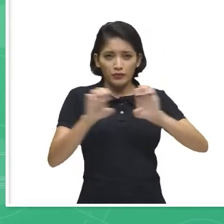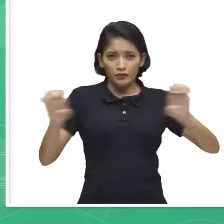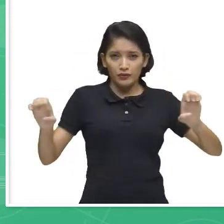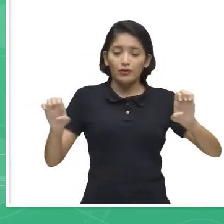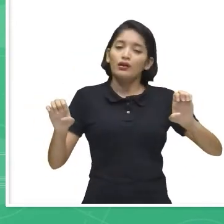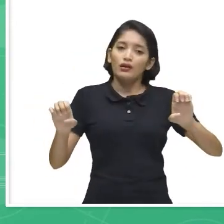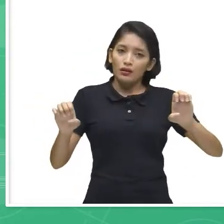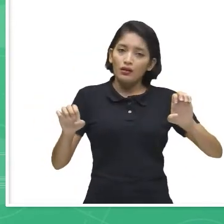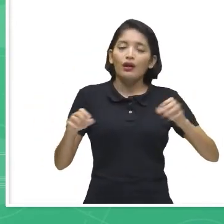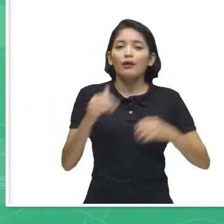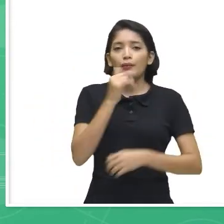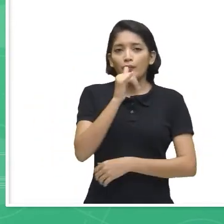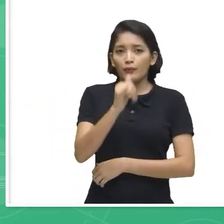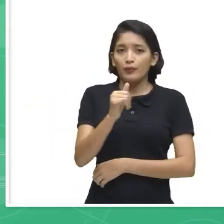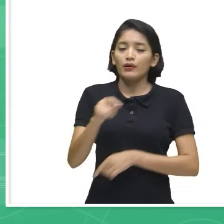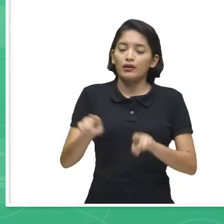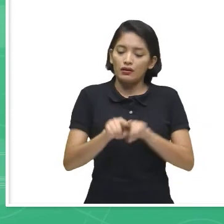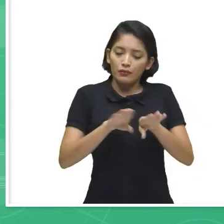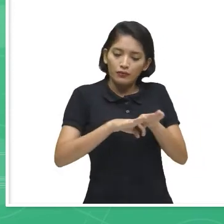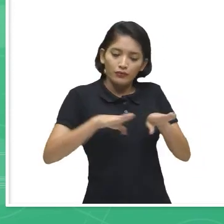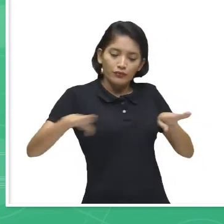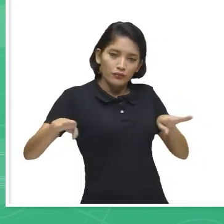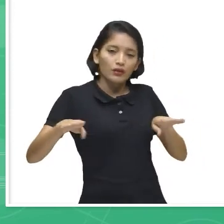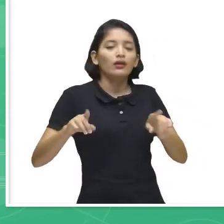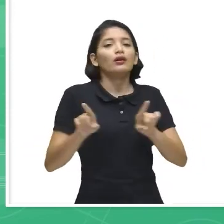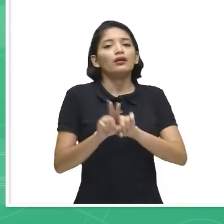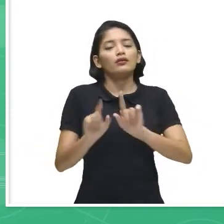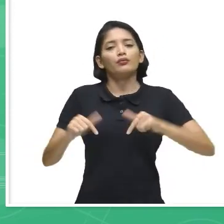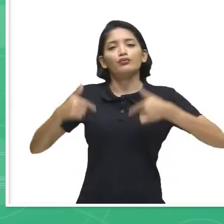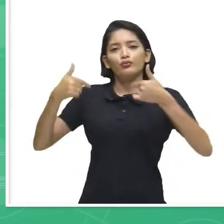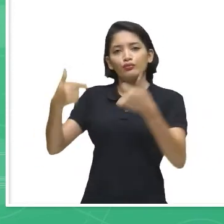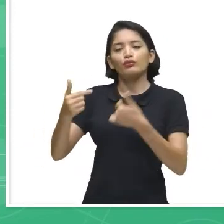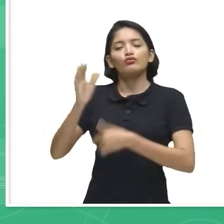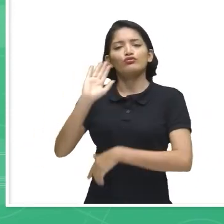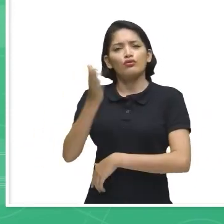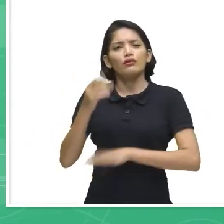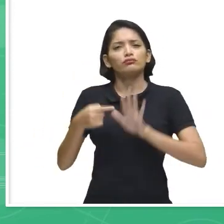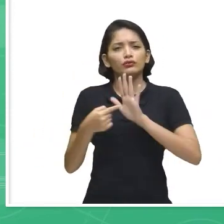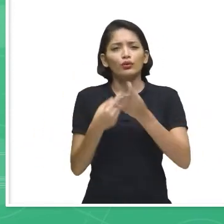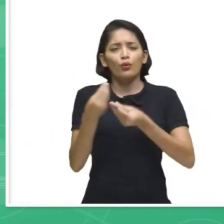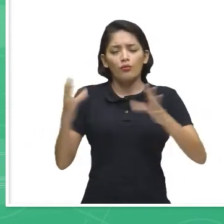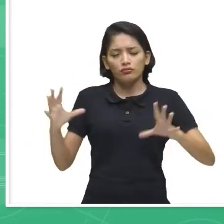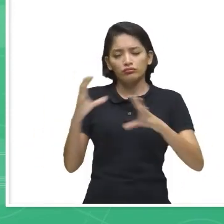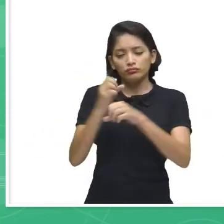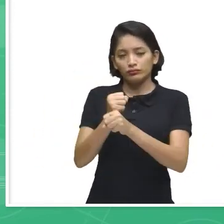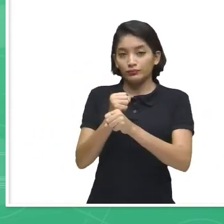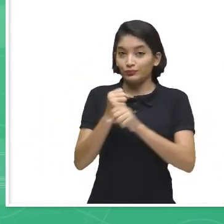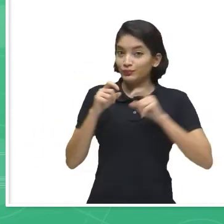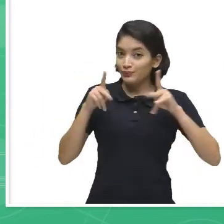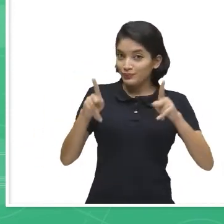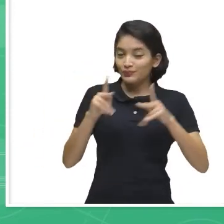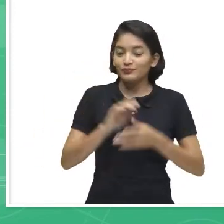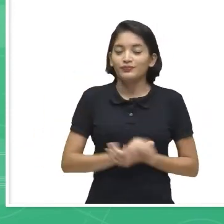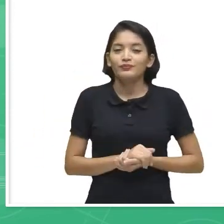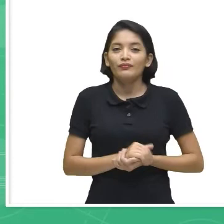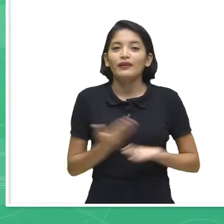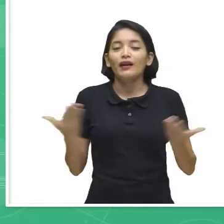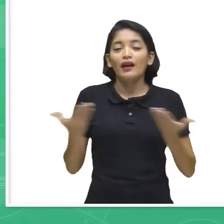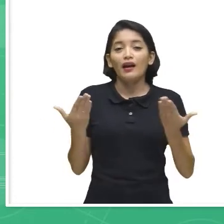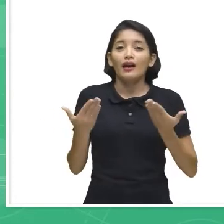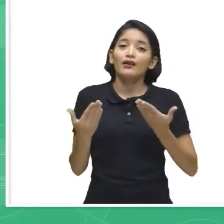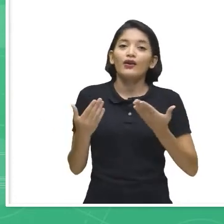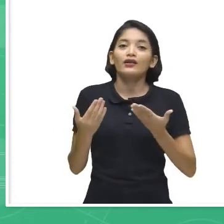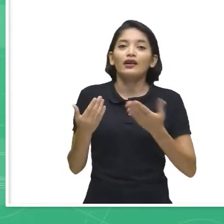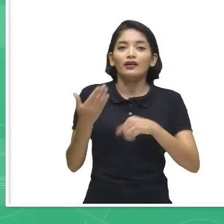potencial elétrico, superfície equipotencial e o trabalho que nós vimos ali como calcular. Beleza? Então, nós vamos agora para a